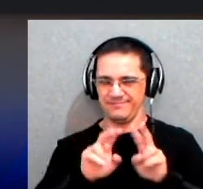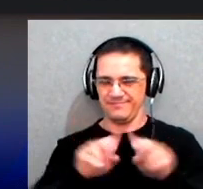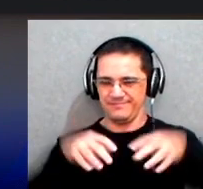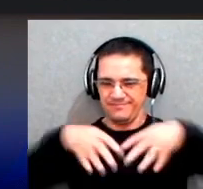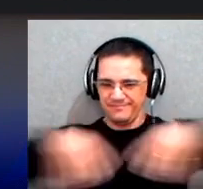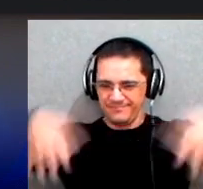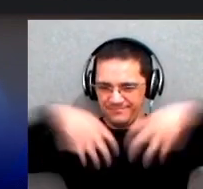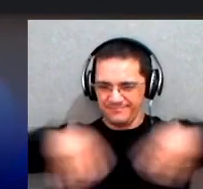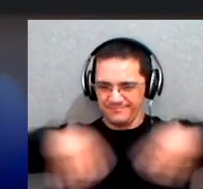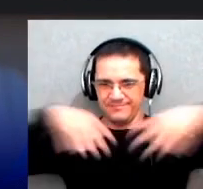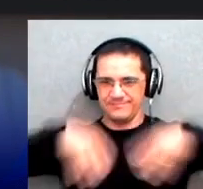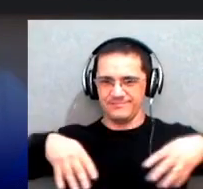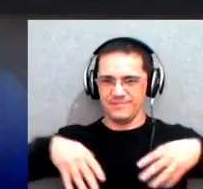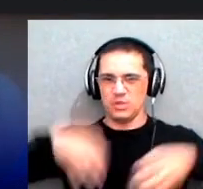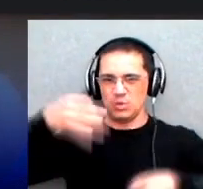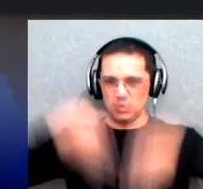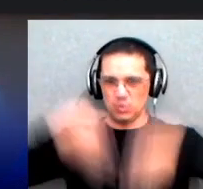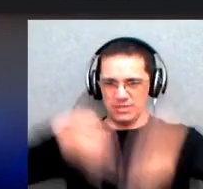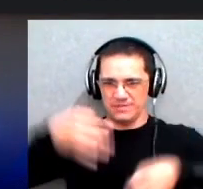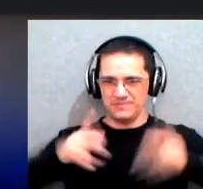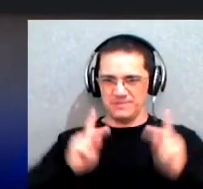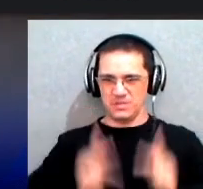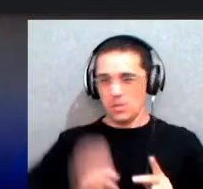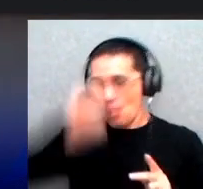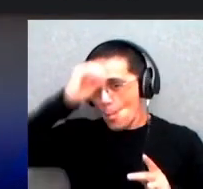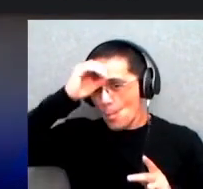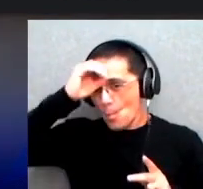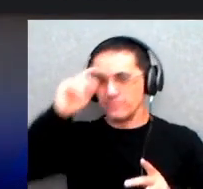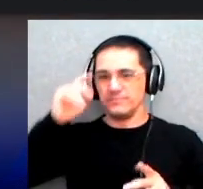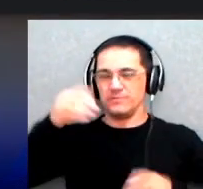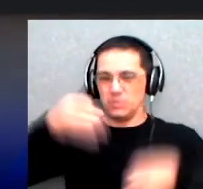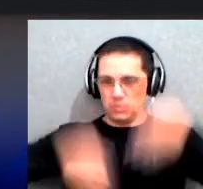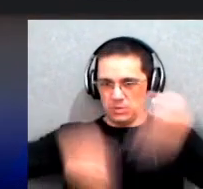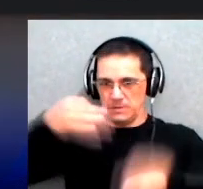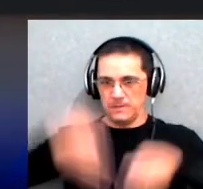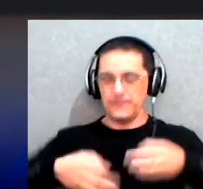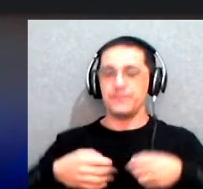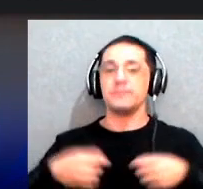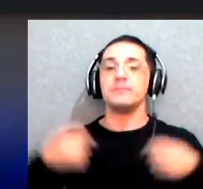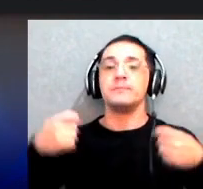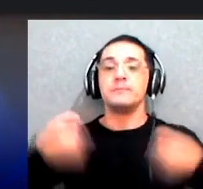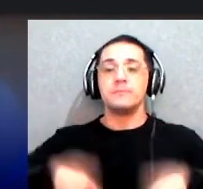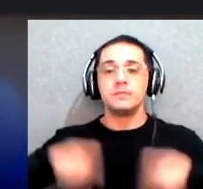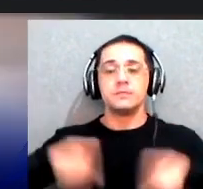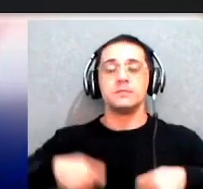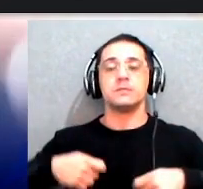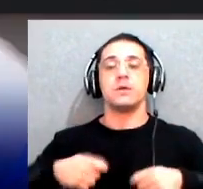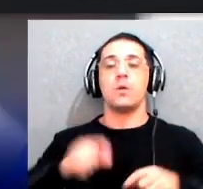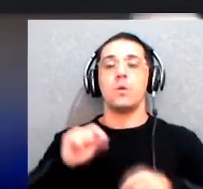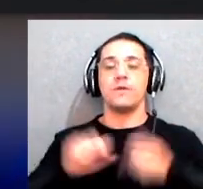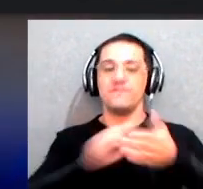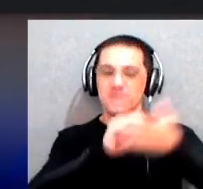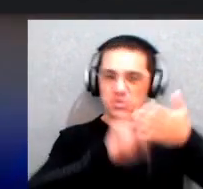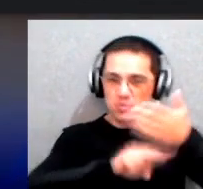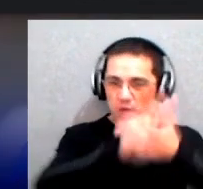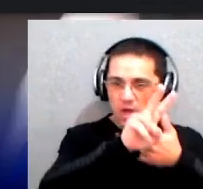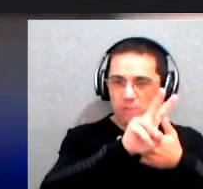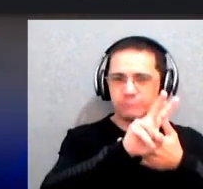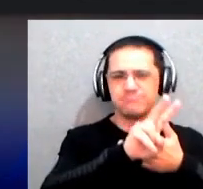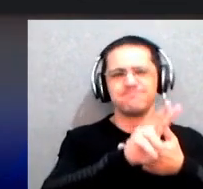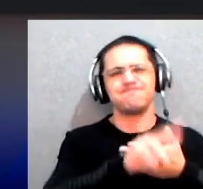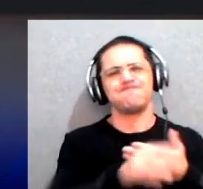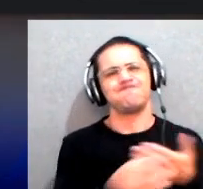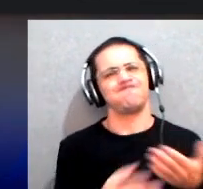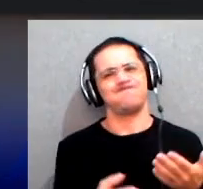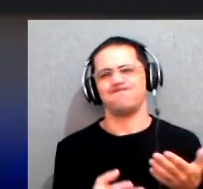entendemos que o tribunal do júri serve justamente para que o acusado seja julgado por seus pares E para isso é imprescindível que o julgamento ocorra nos termos do que